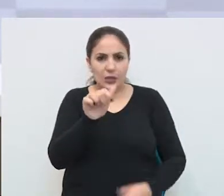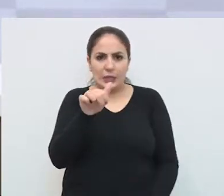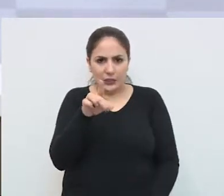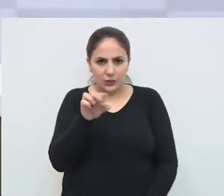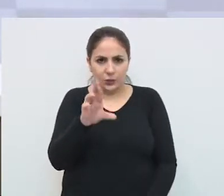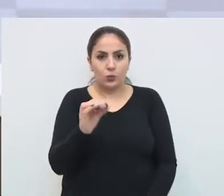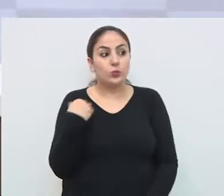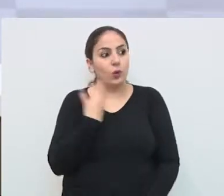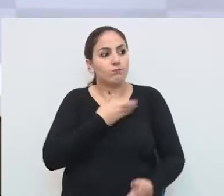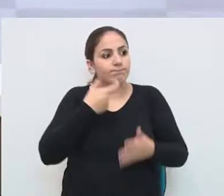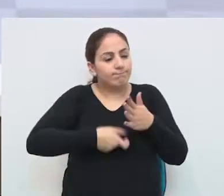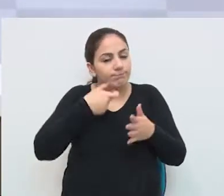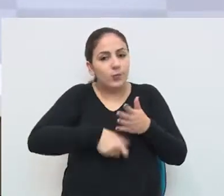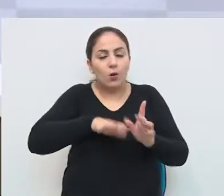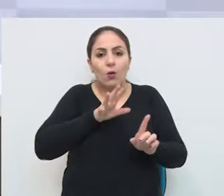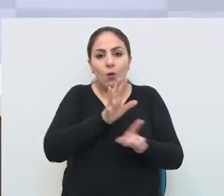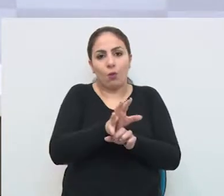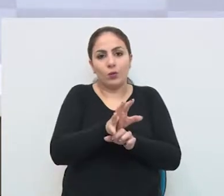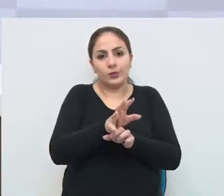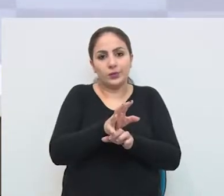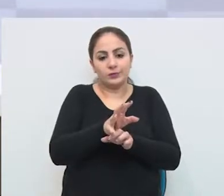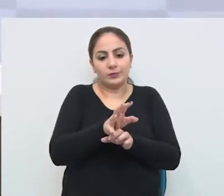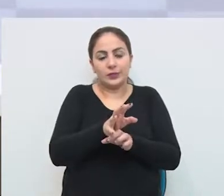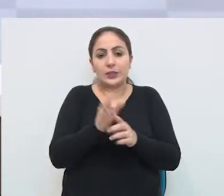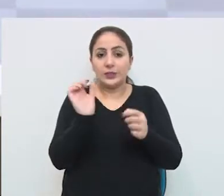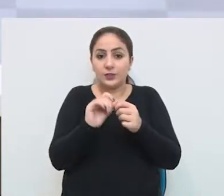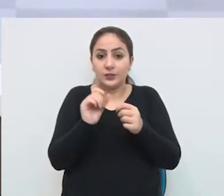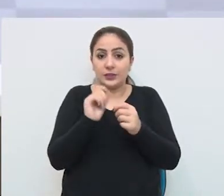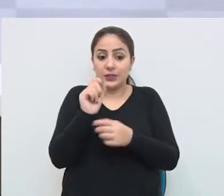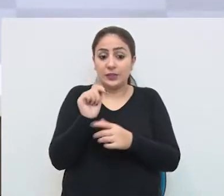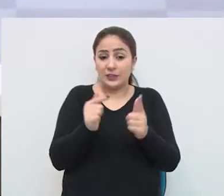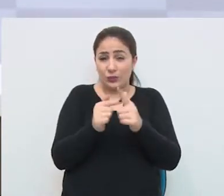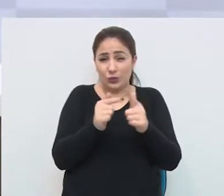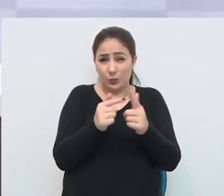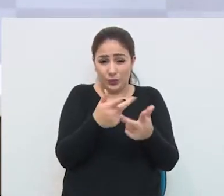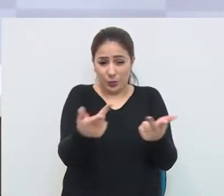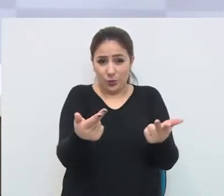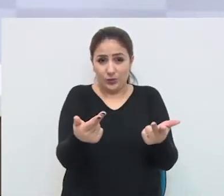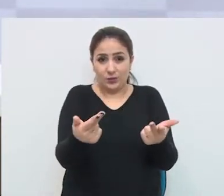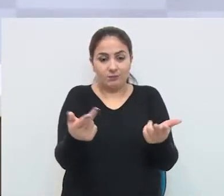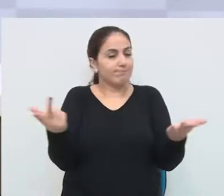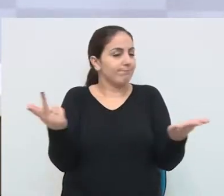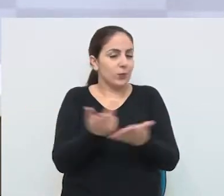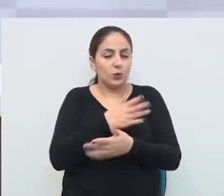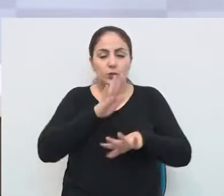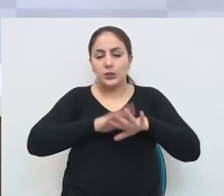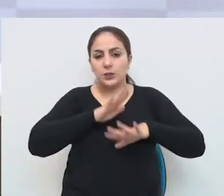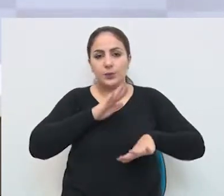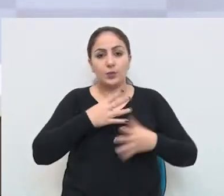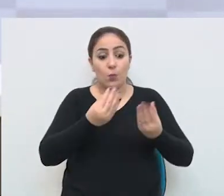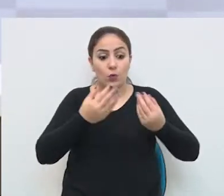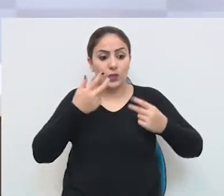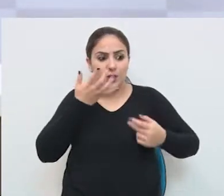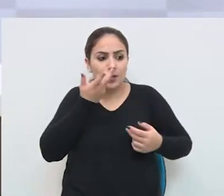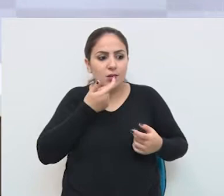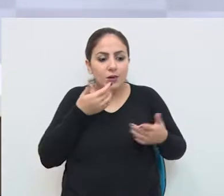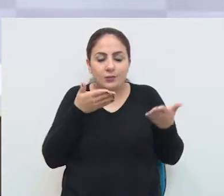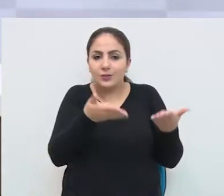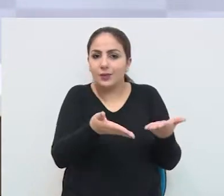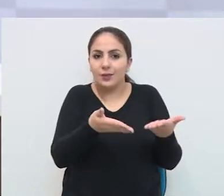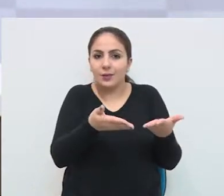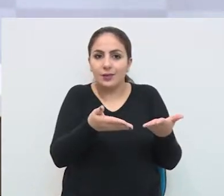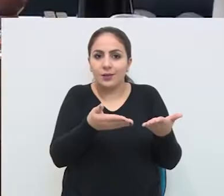Leandro, tem que lutar contra e fazer com que esse tipo de absurdo não aconteça mais. A gente vê um monte de criança